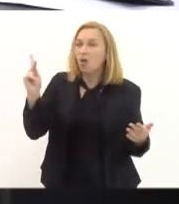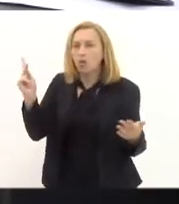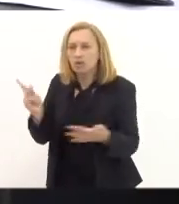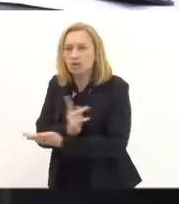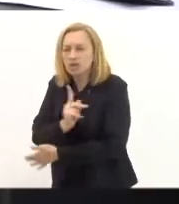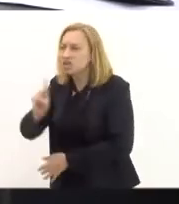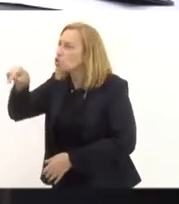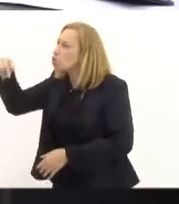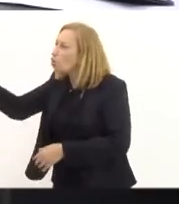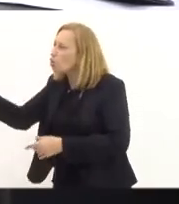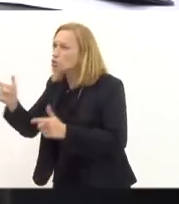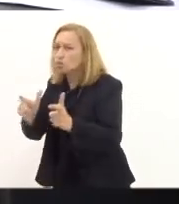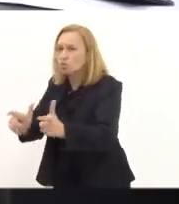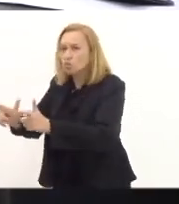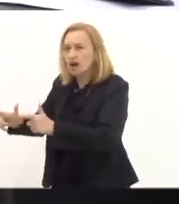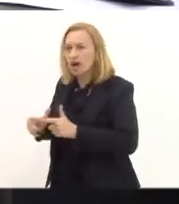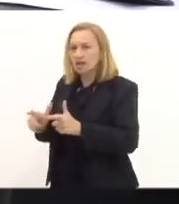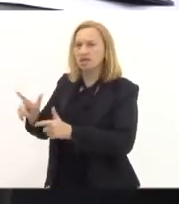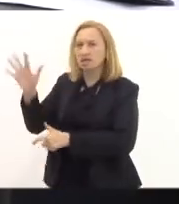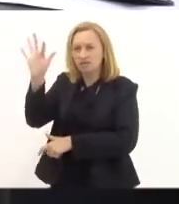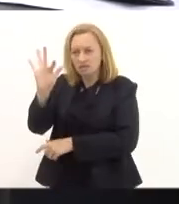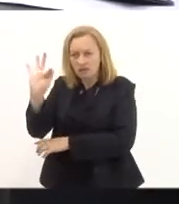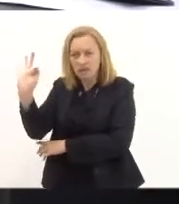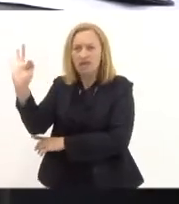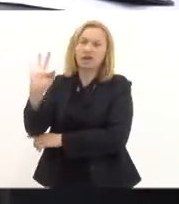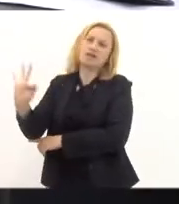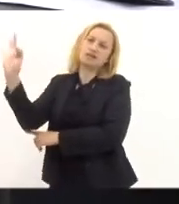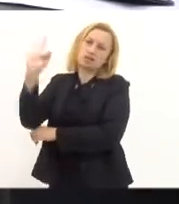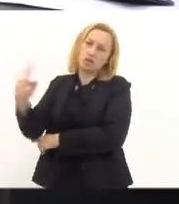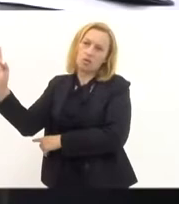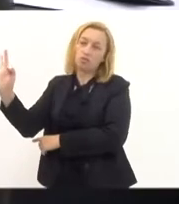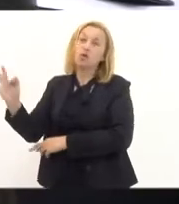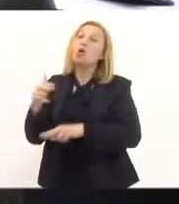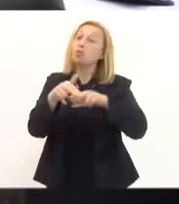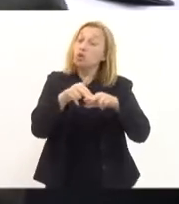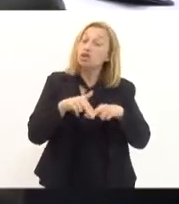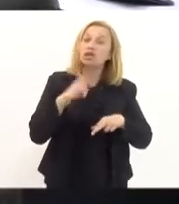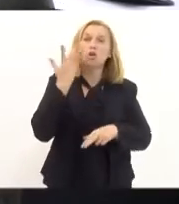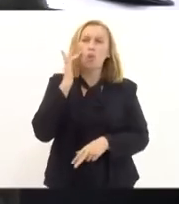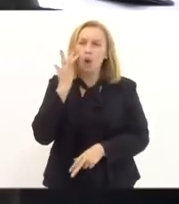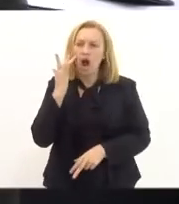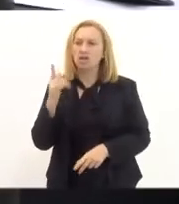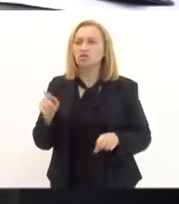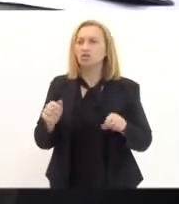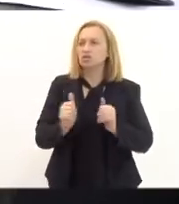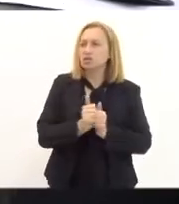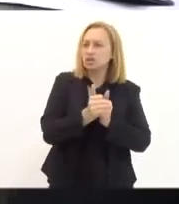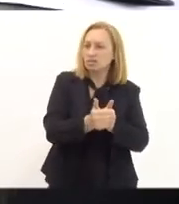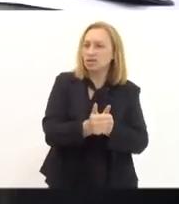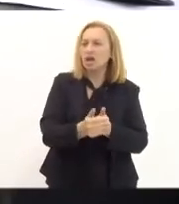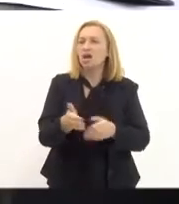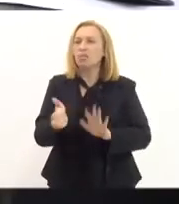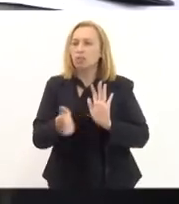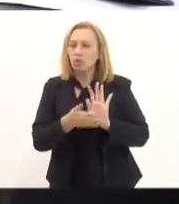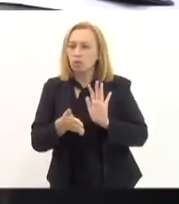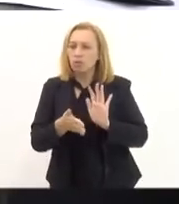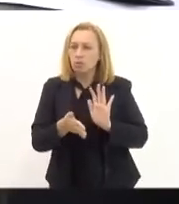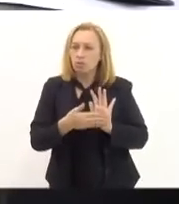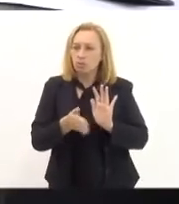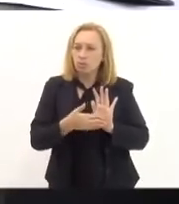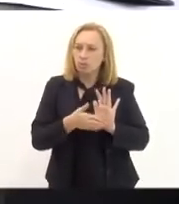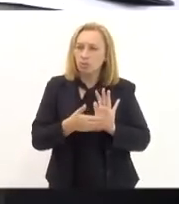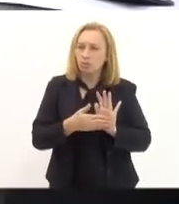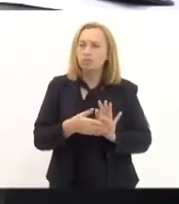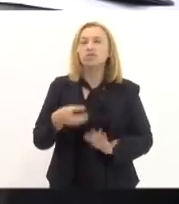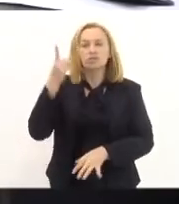em outras unidades federativas por isso também acho em seguimento A Proposta o Deputado waldeck